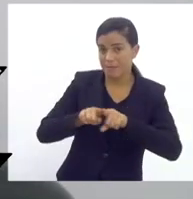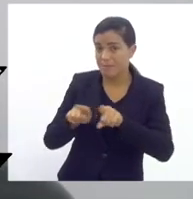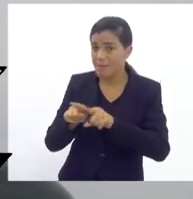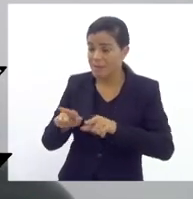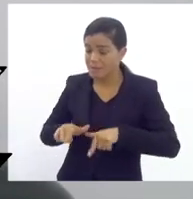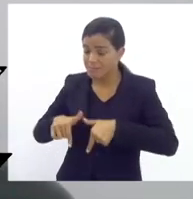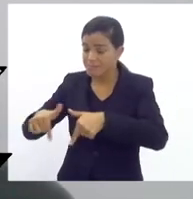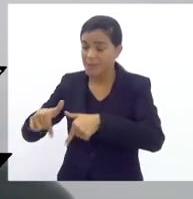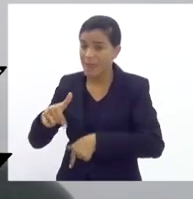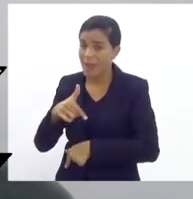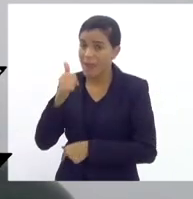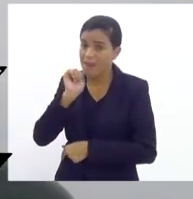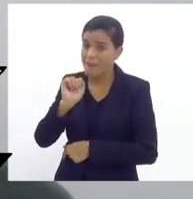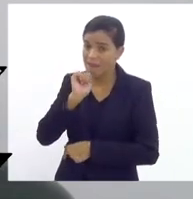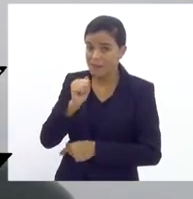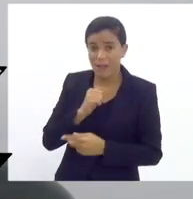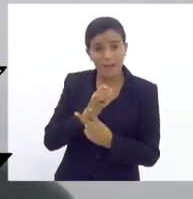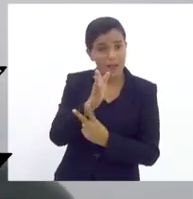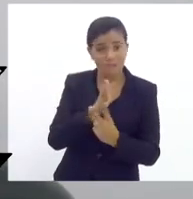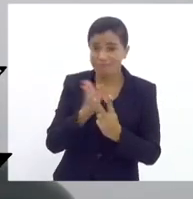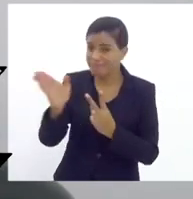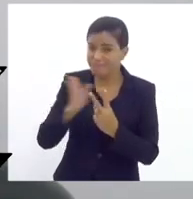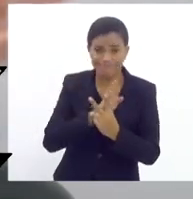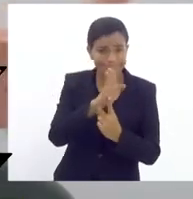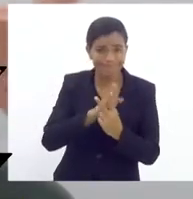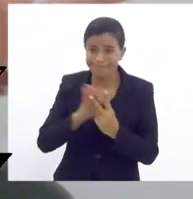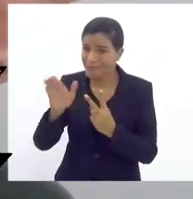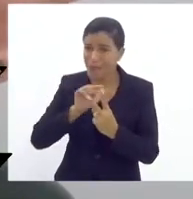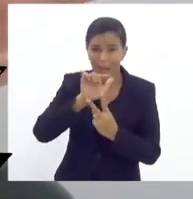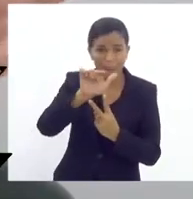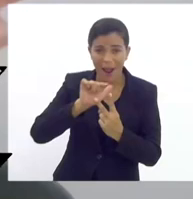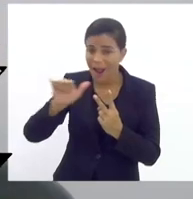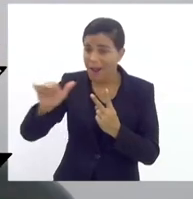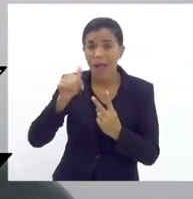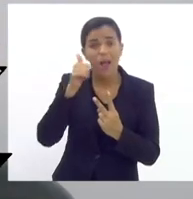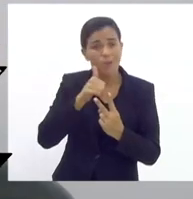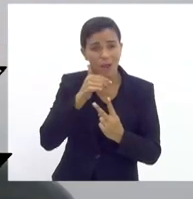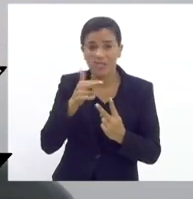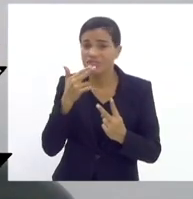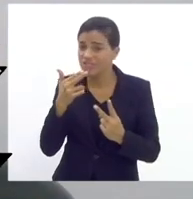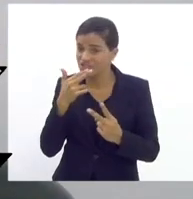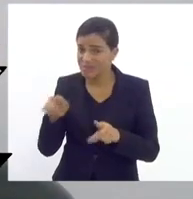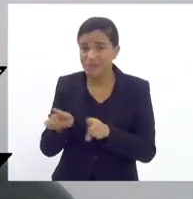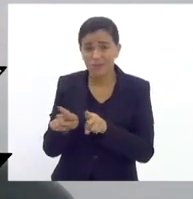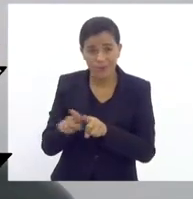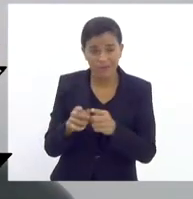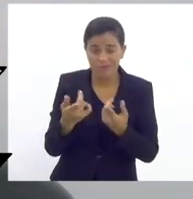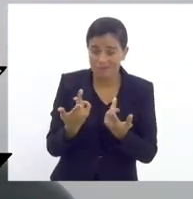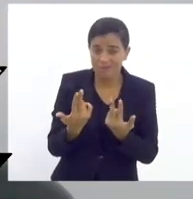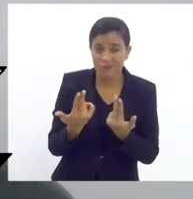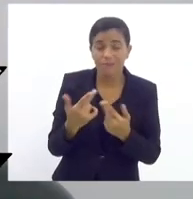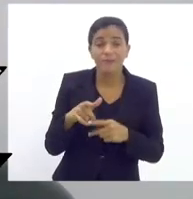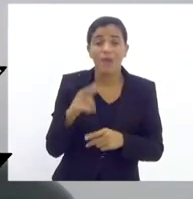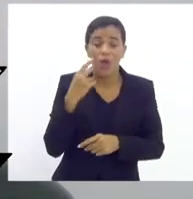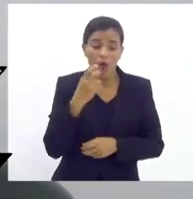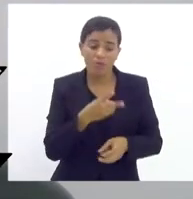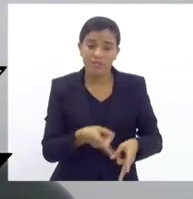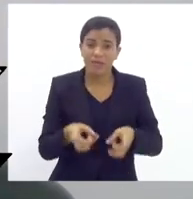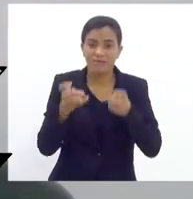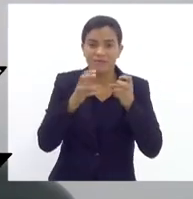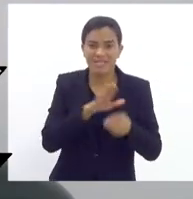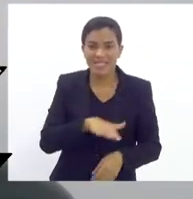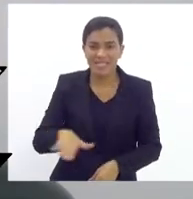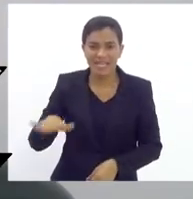maternidade quer dizer a dupla jornada que toda mulher faz a imigrante também faz né pois observamos um número de crianças aumentando